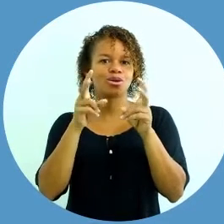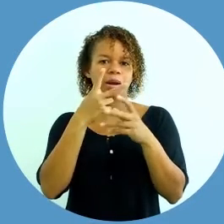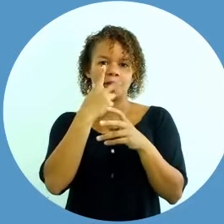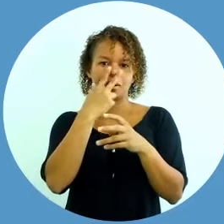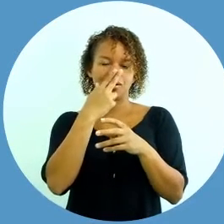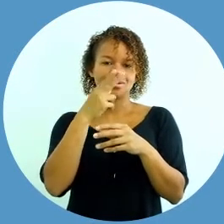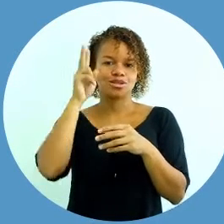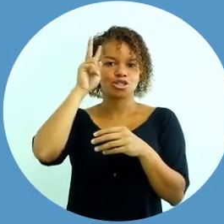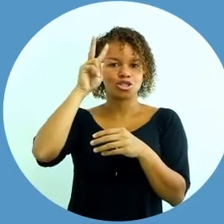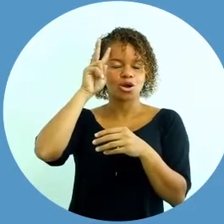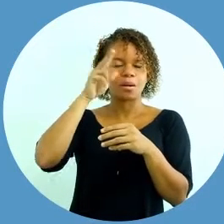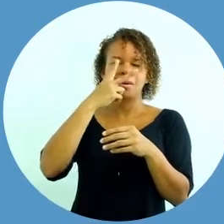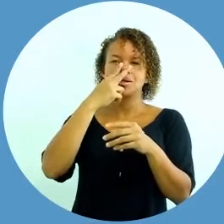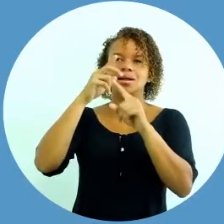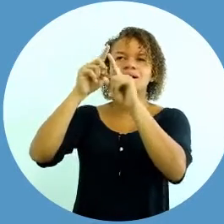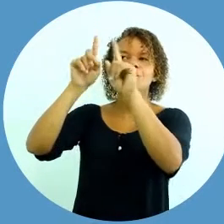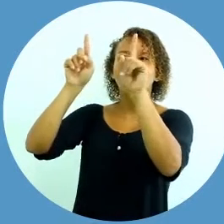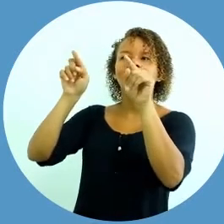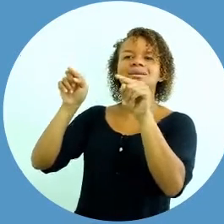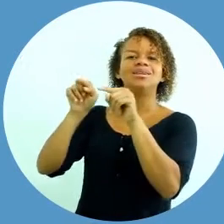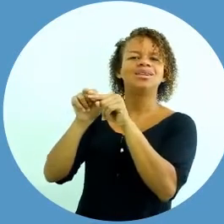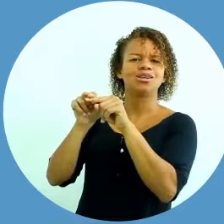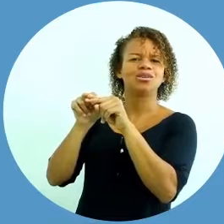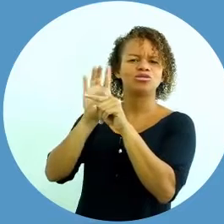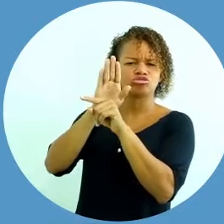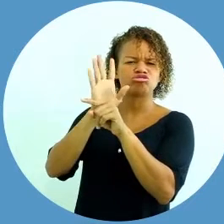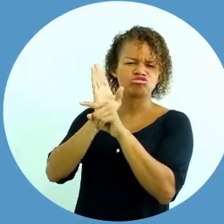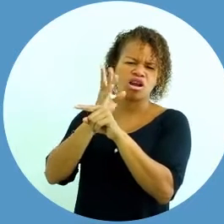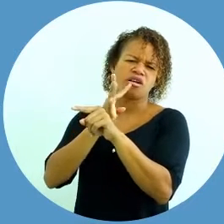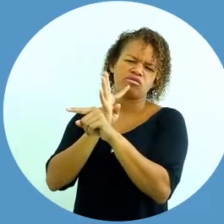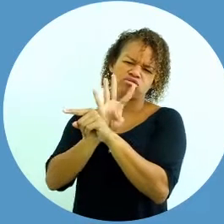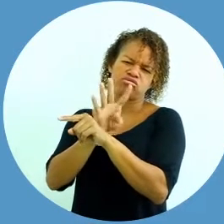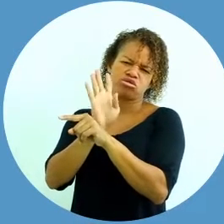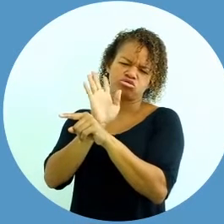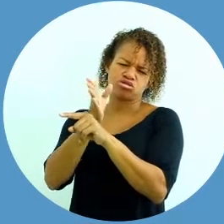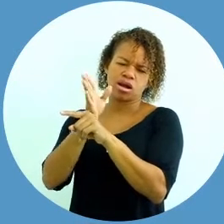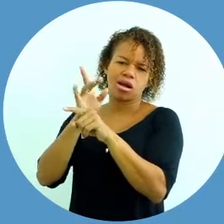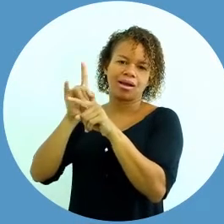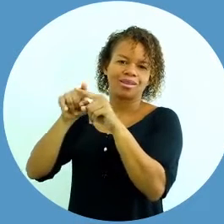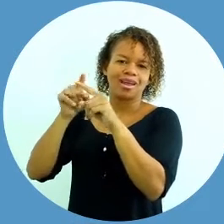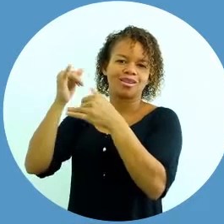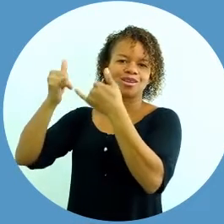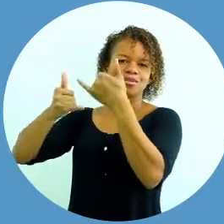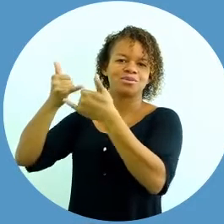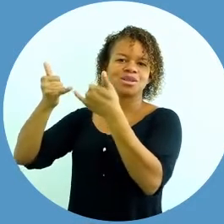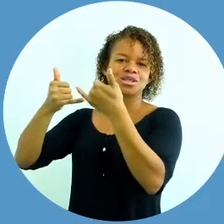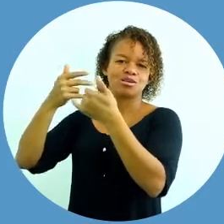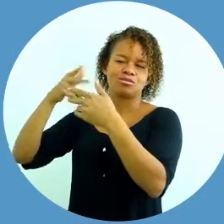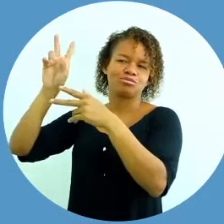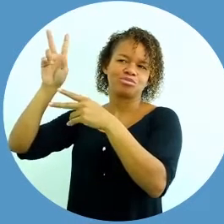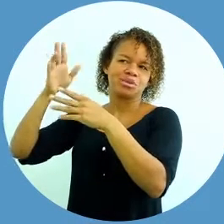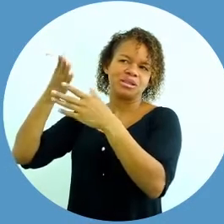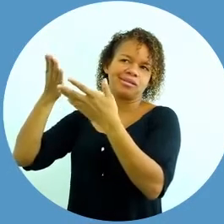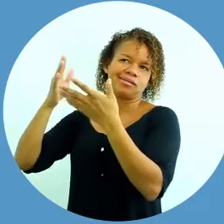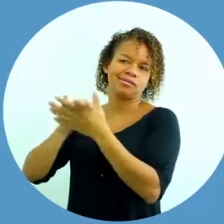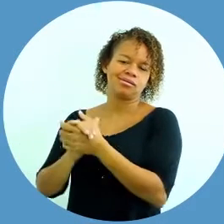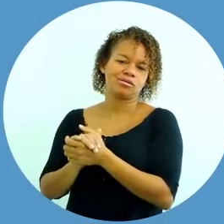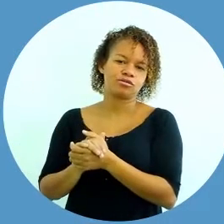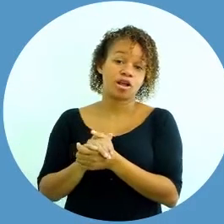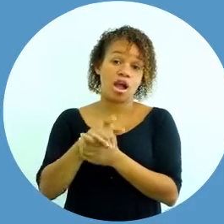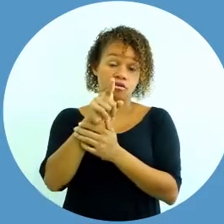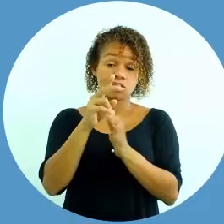de storyboard, que são aqueles quadrinhos, você já deve ter visto em animações por aí